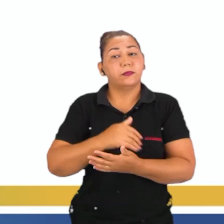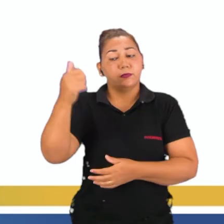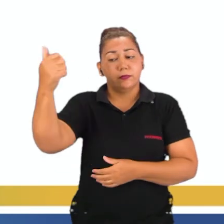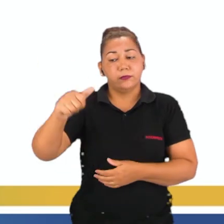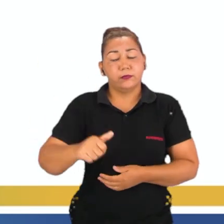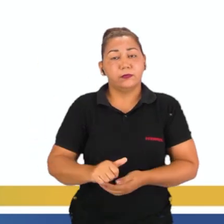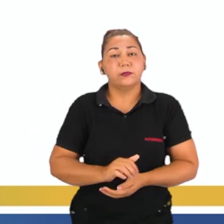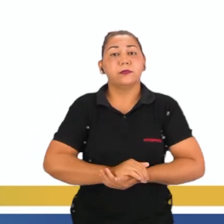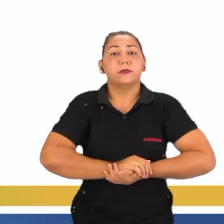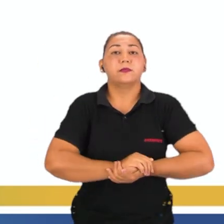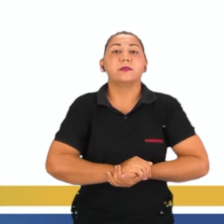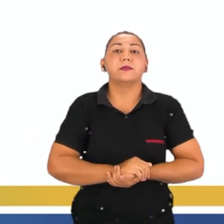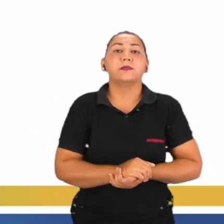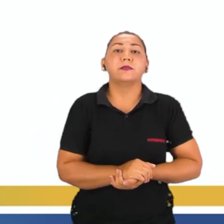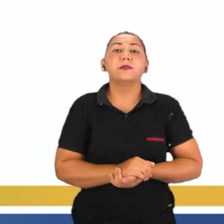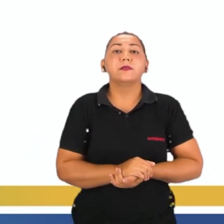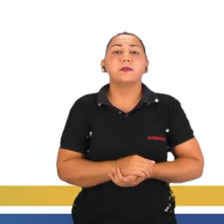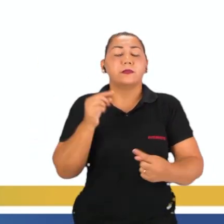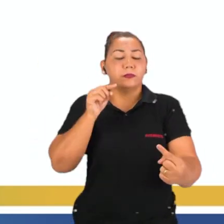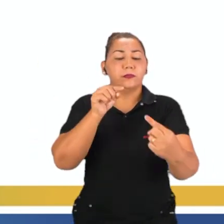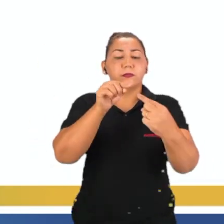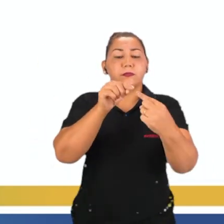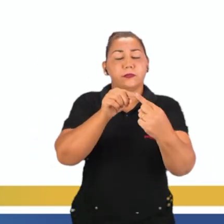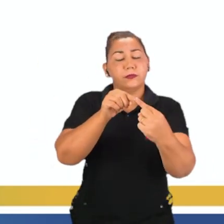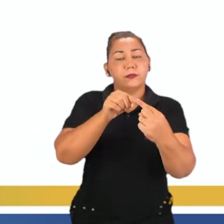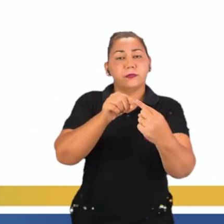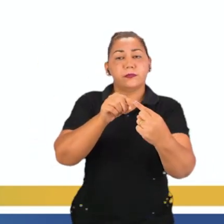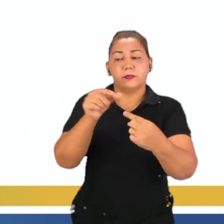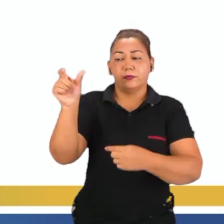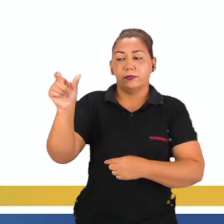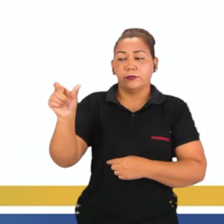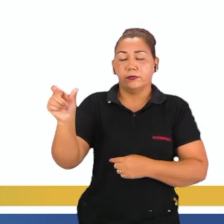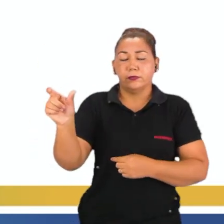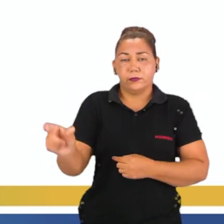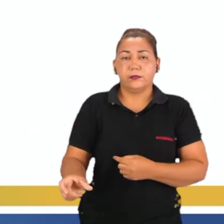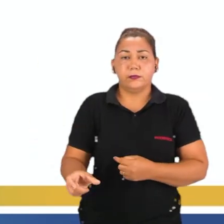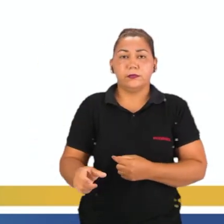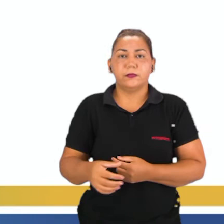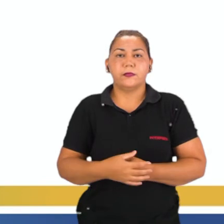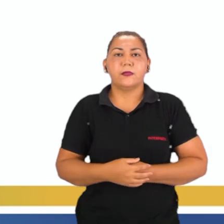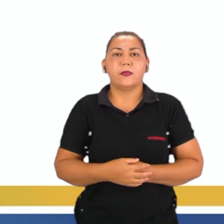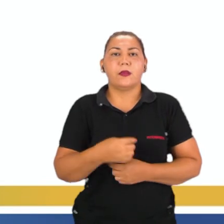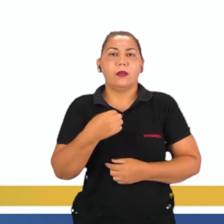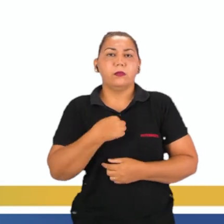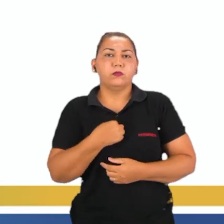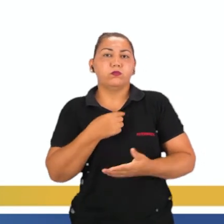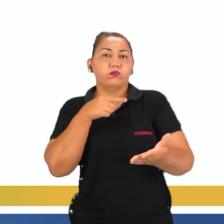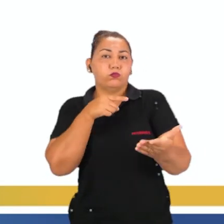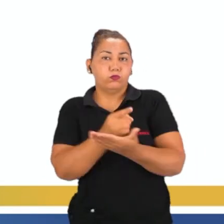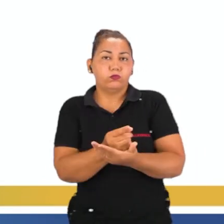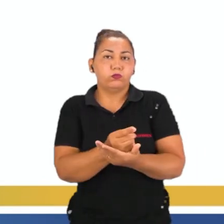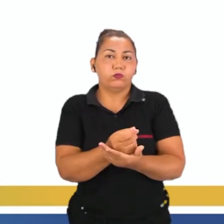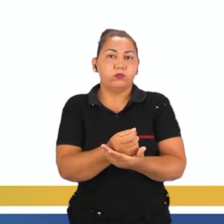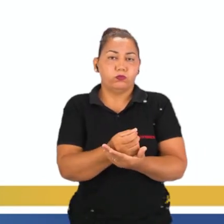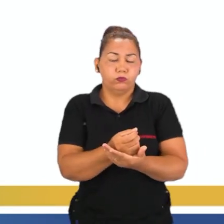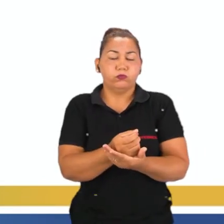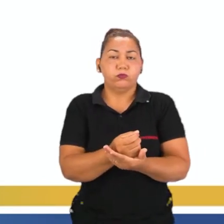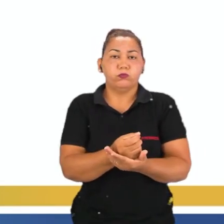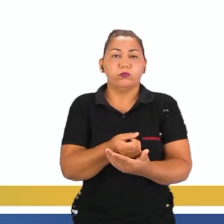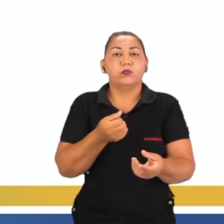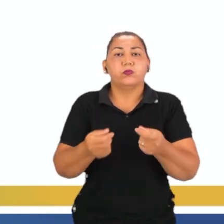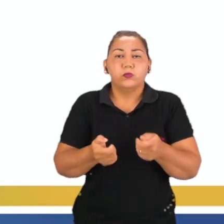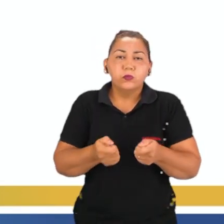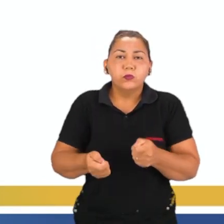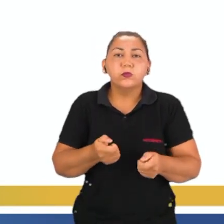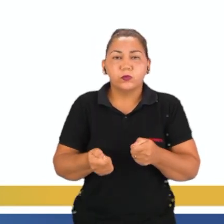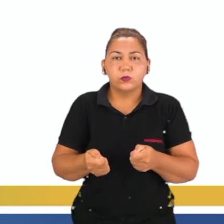frases. Identifique o sujeito. Eu comprei jogos de videogame. Identificamos o verbo e perguntamos